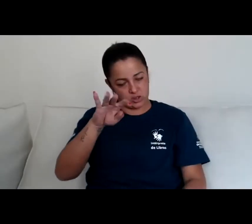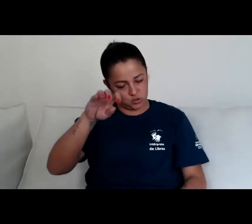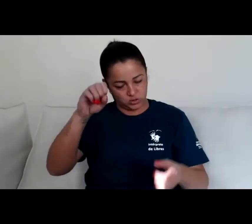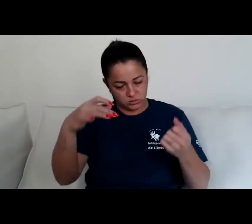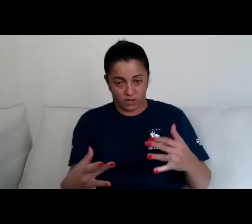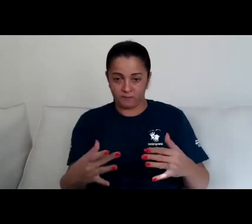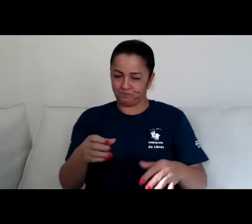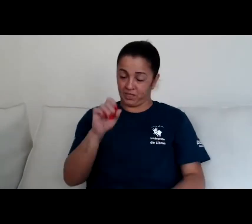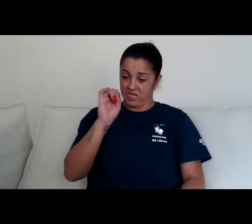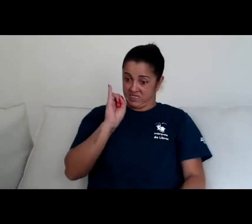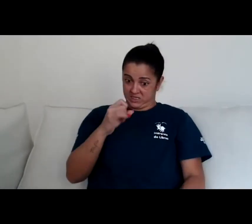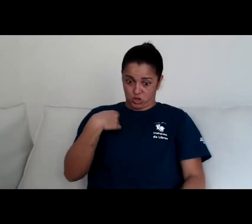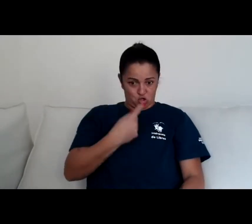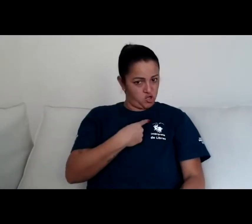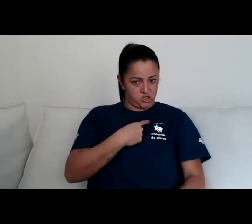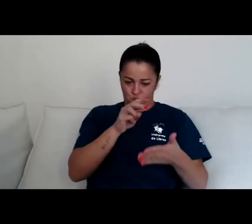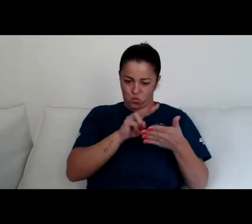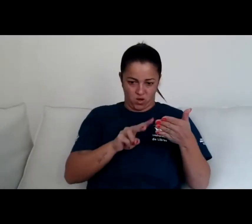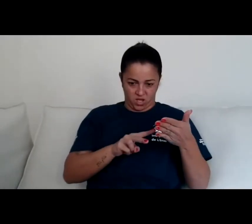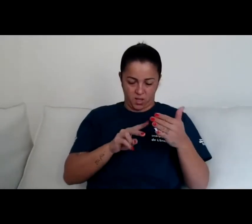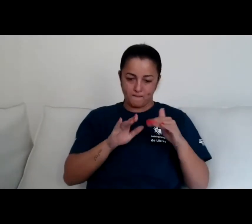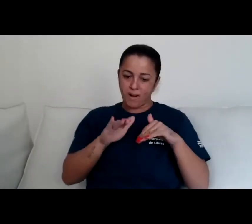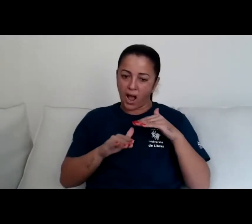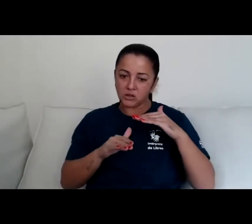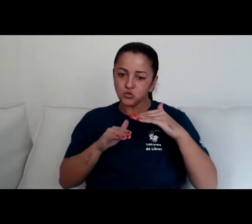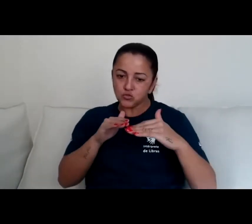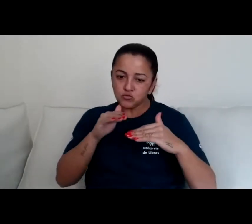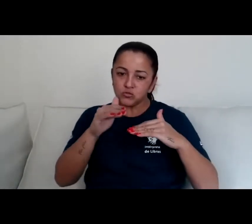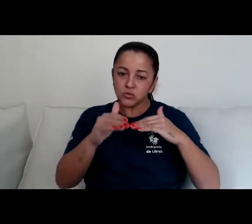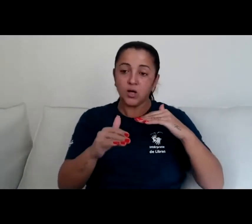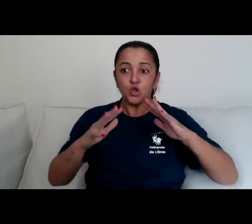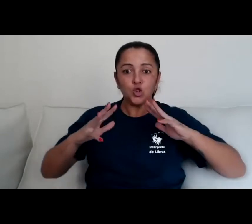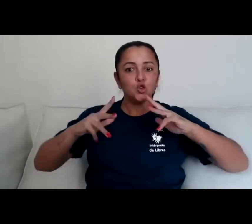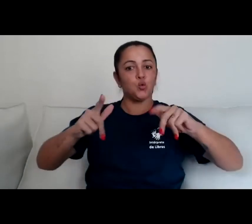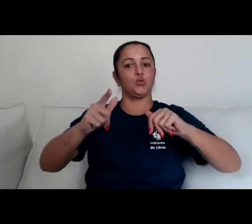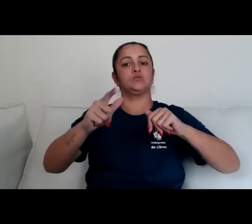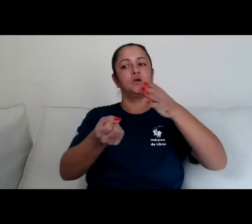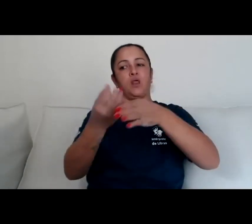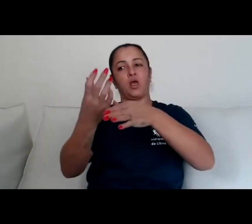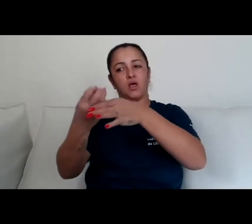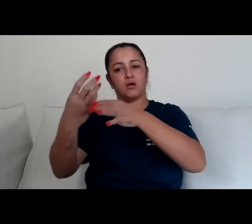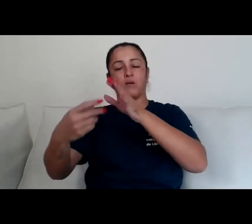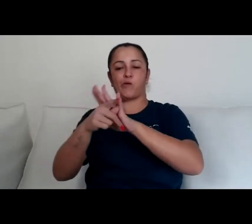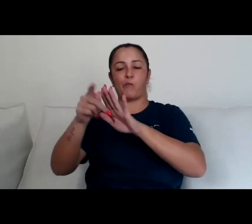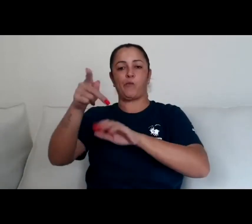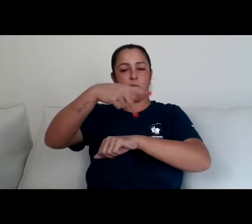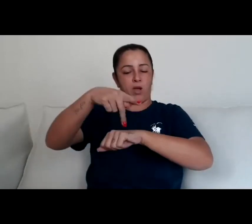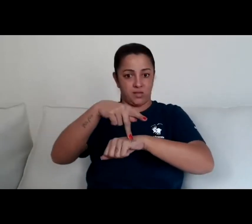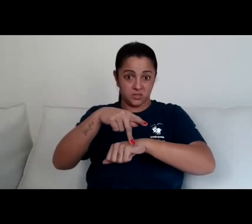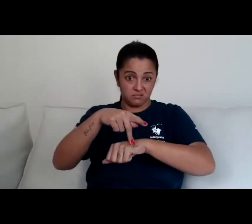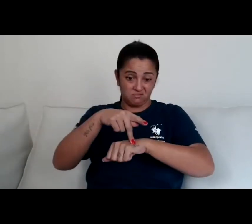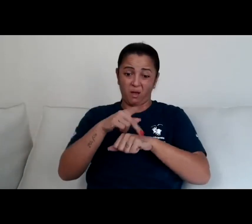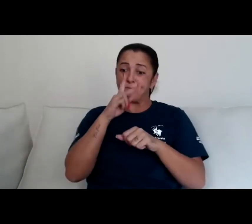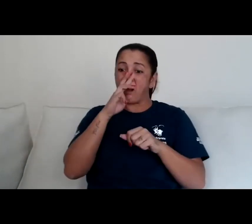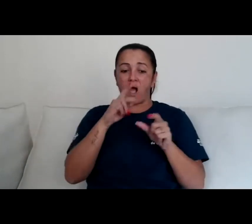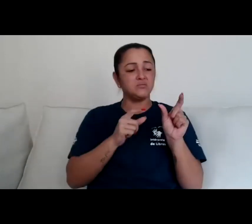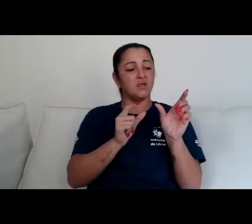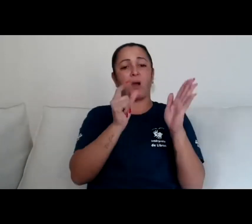passos criativos de uma nação, estamos lendo uma nação em pedaços, estamos lendo uma